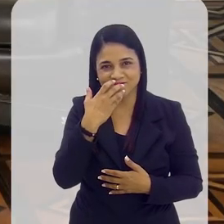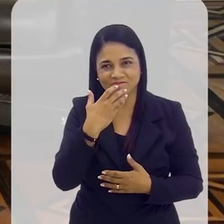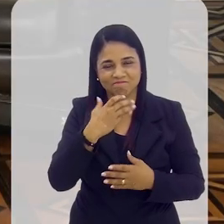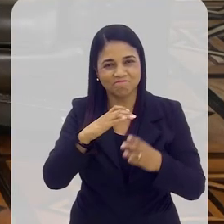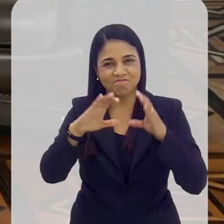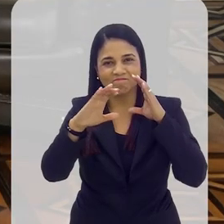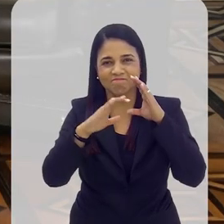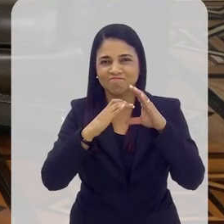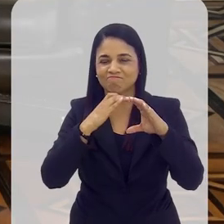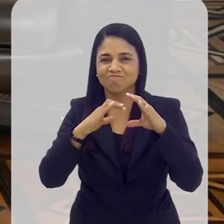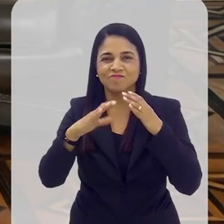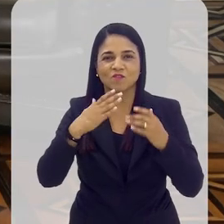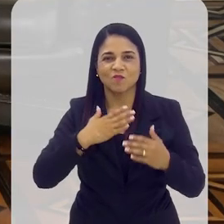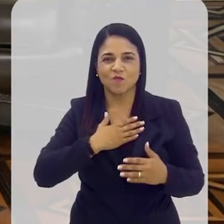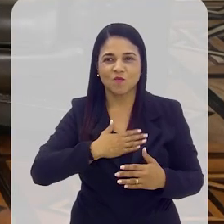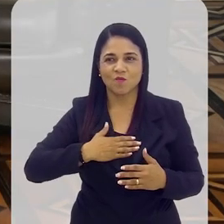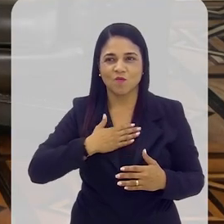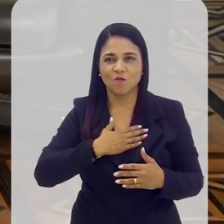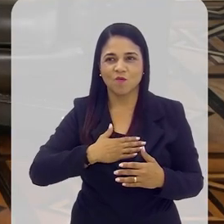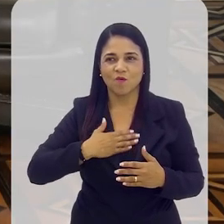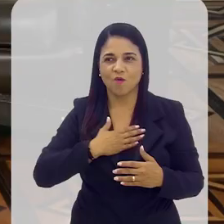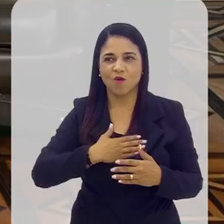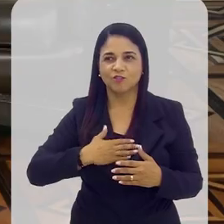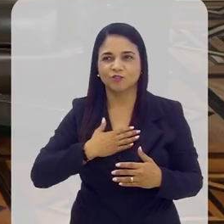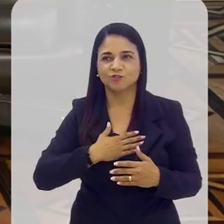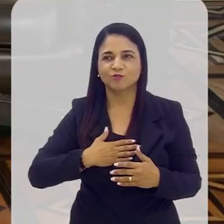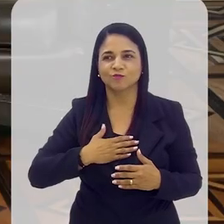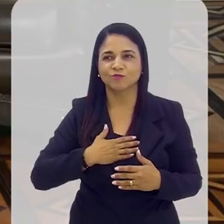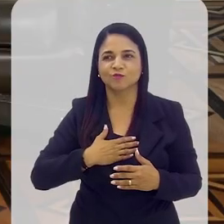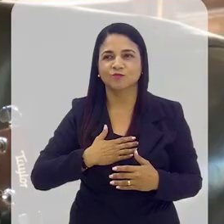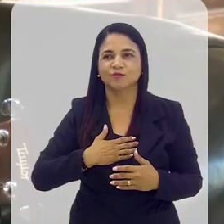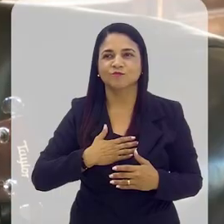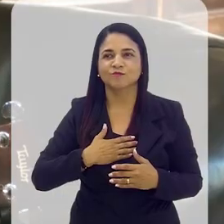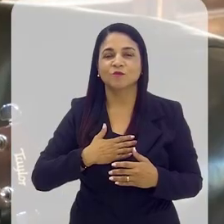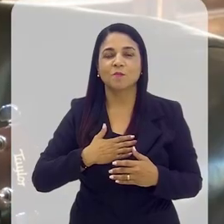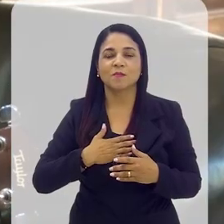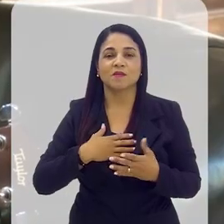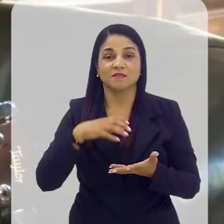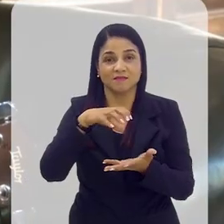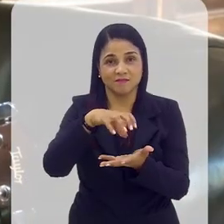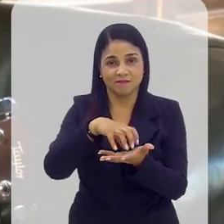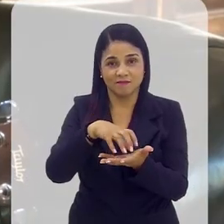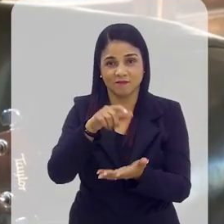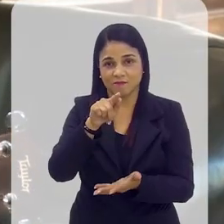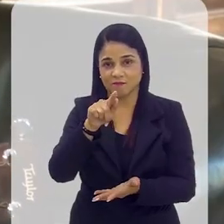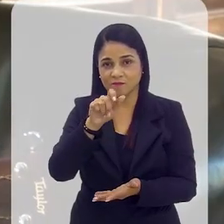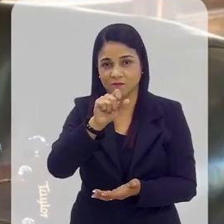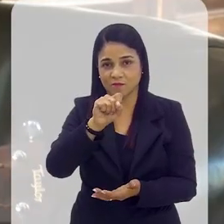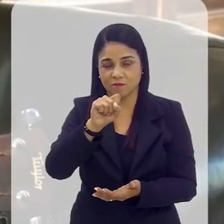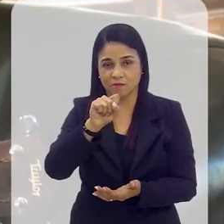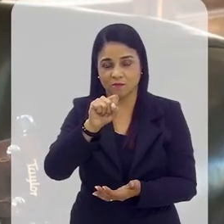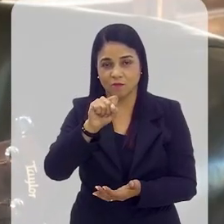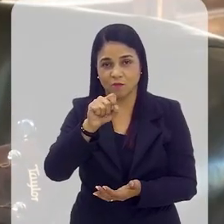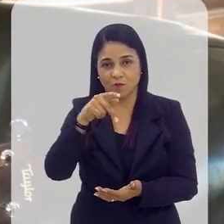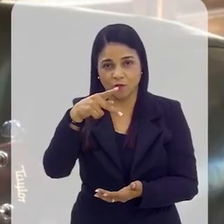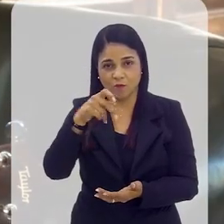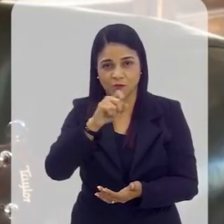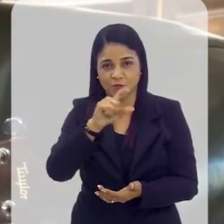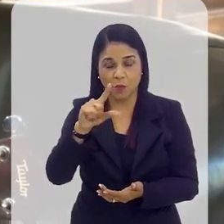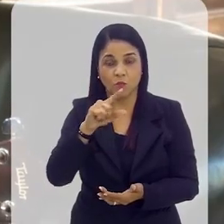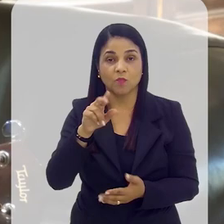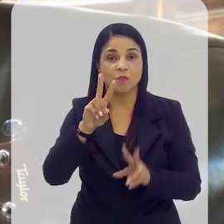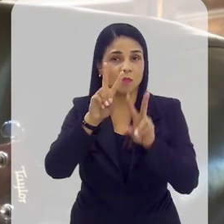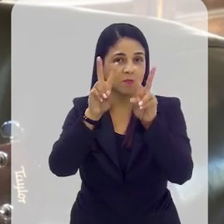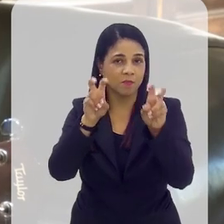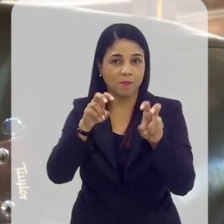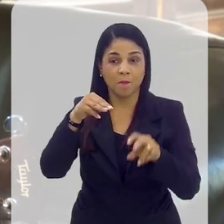cantar uma canção que eu gosto muito, né? É o meu último single que eu lancei pela Central Gospel. E o nome dessa música é